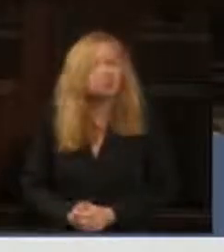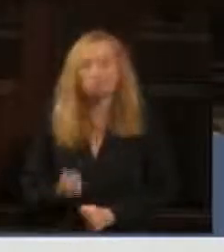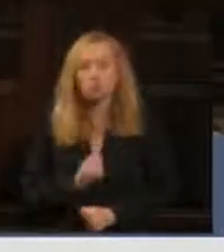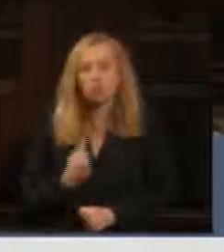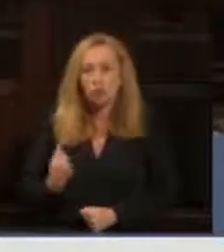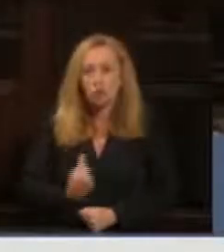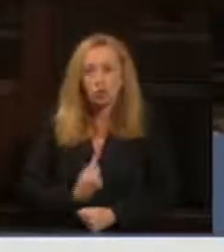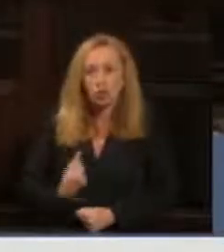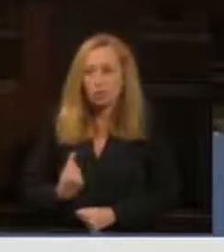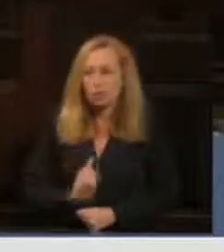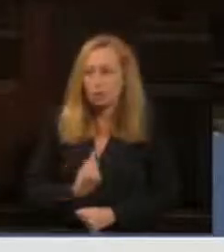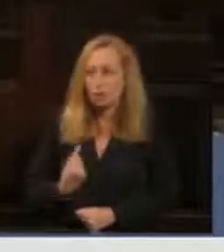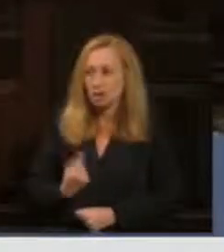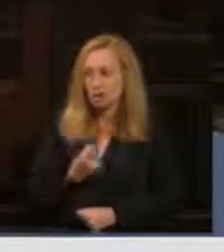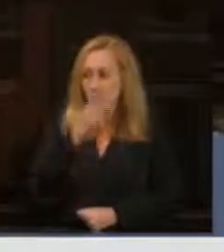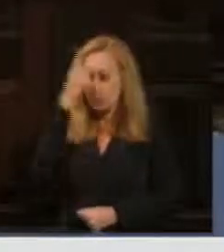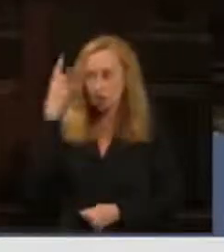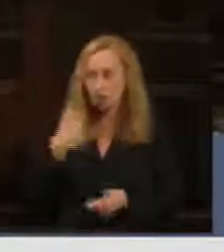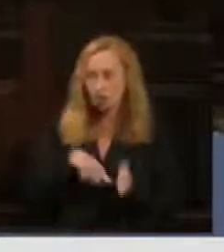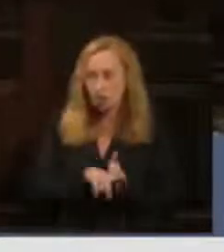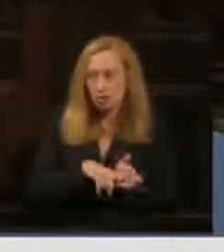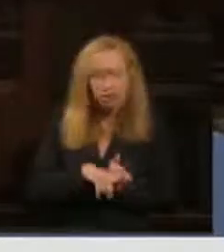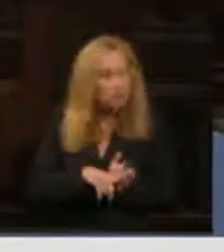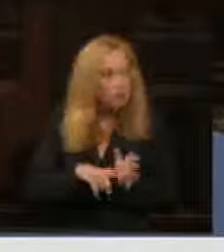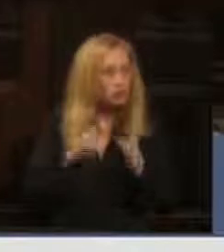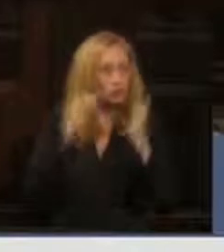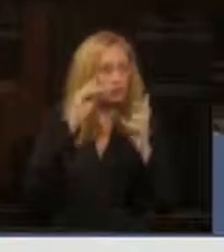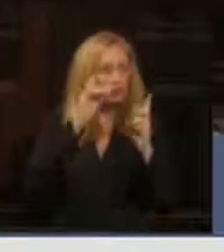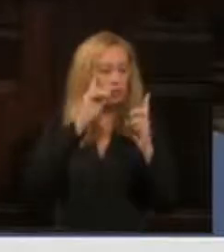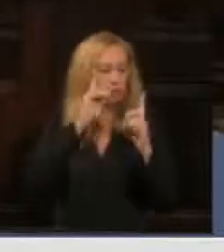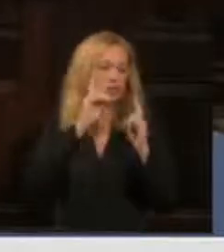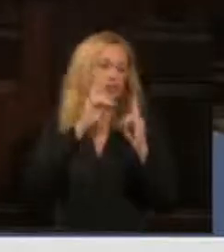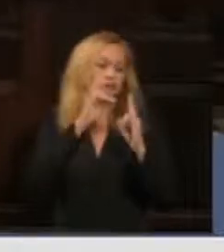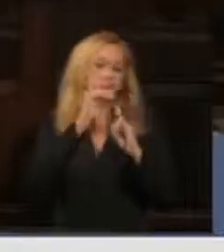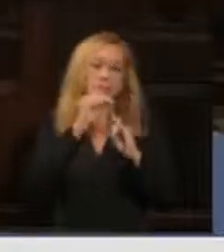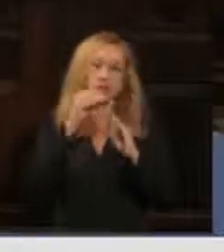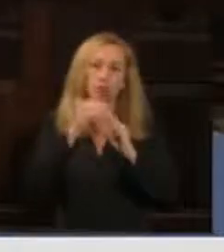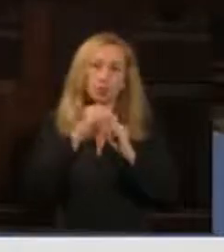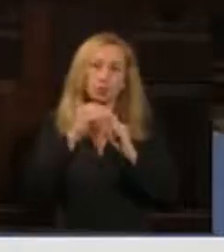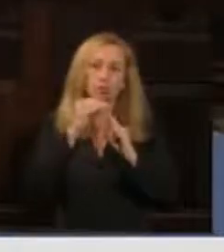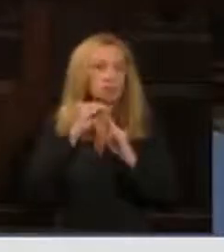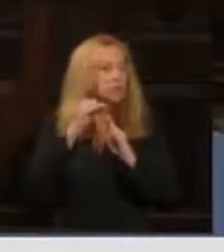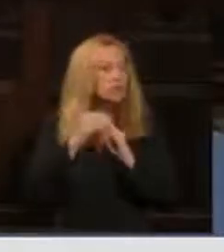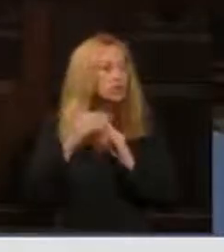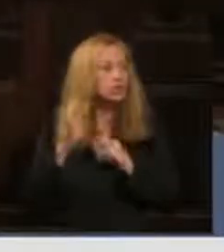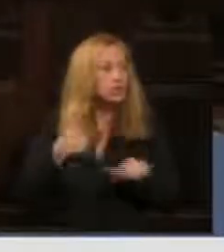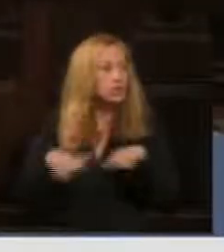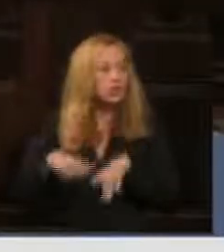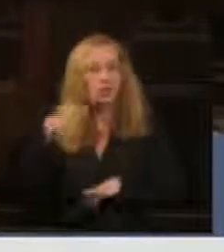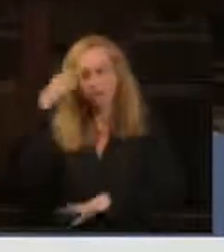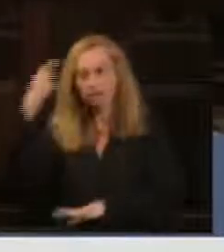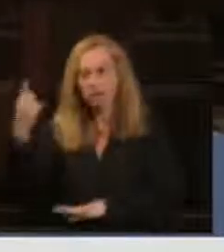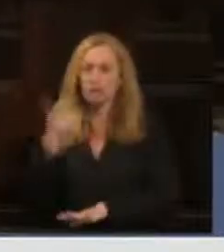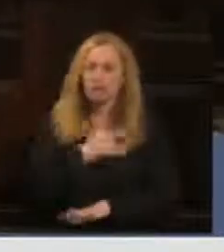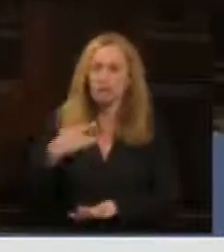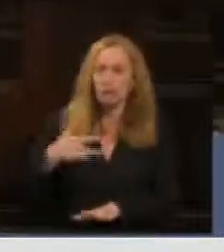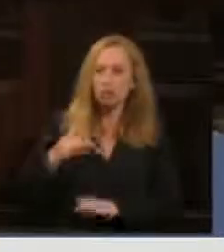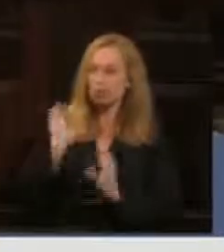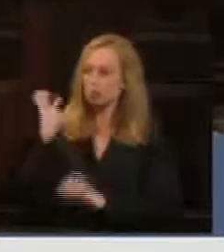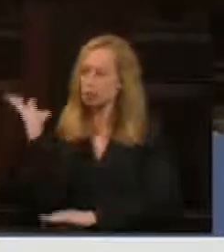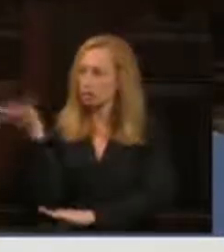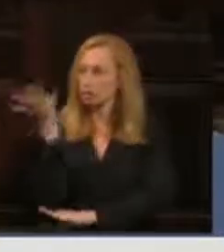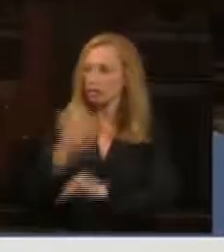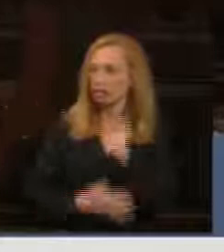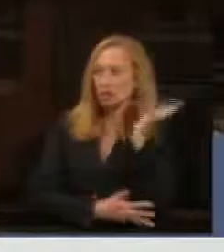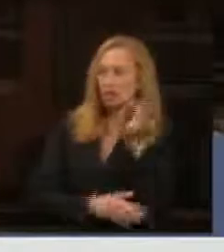Nós, pesquisadores da Fiocruz, trabalhamos com uma ideia de que saneamento e saúde ambiental